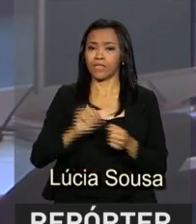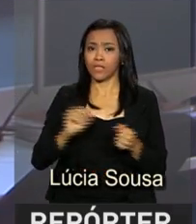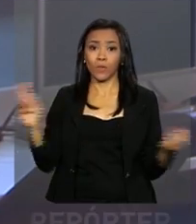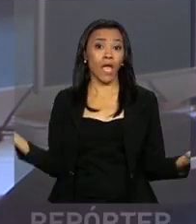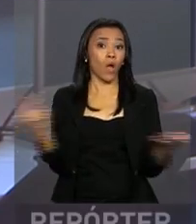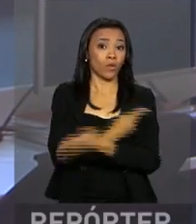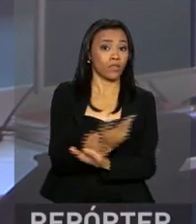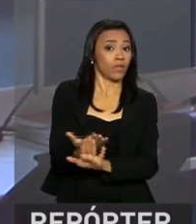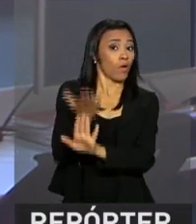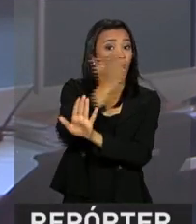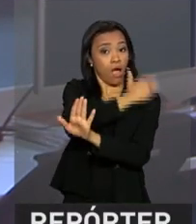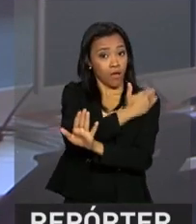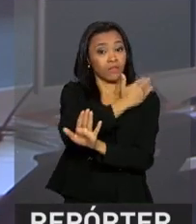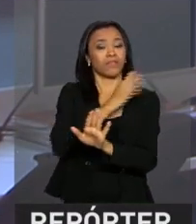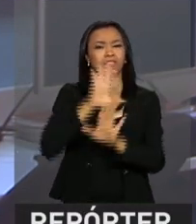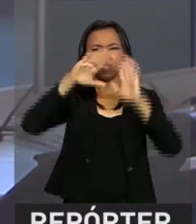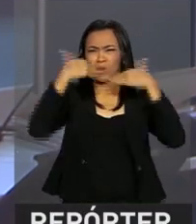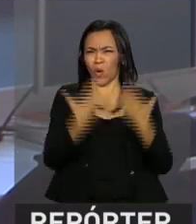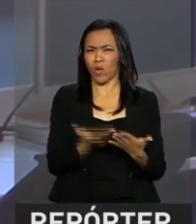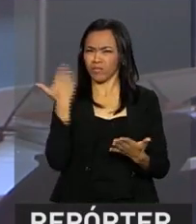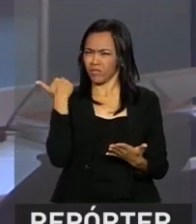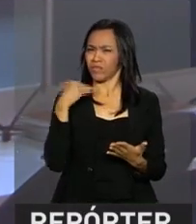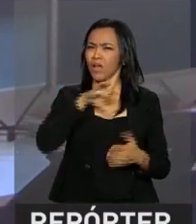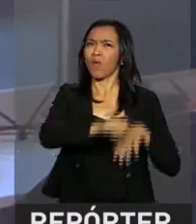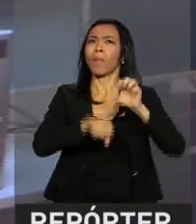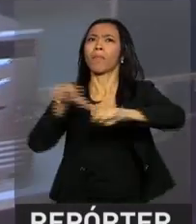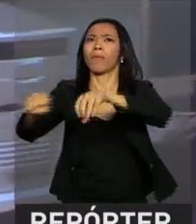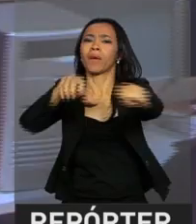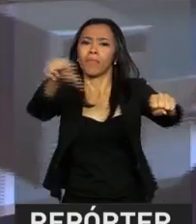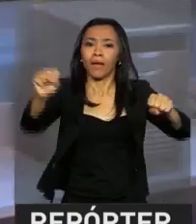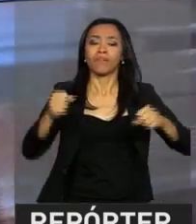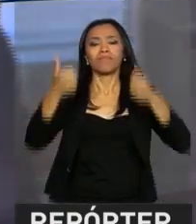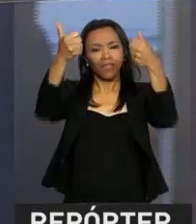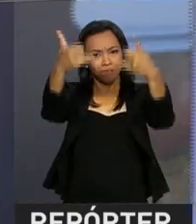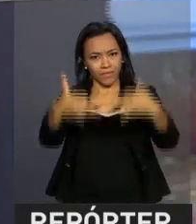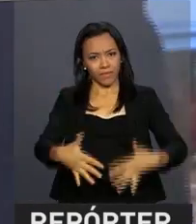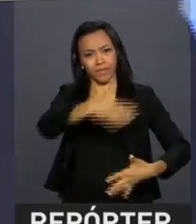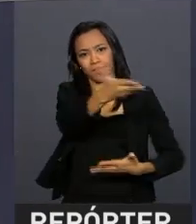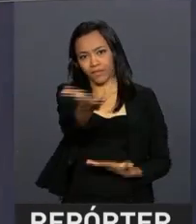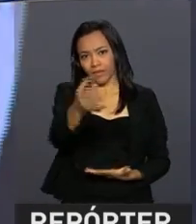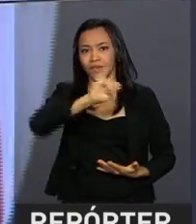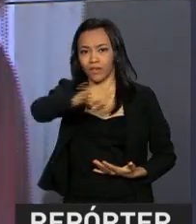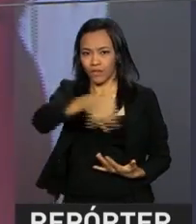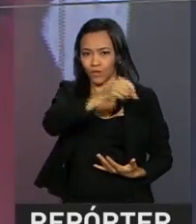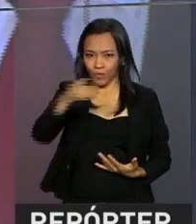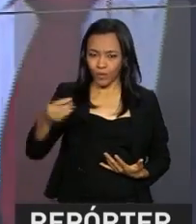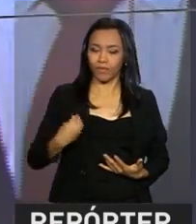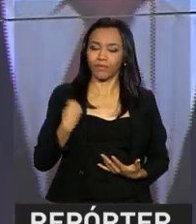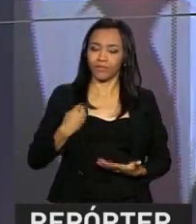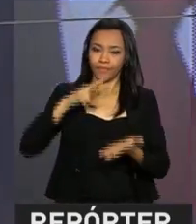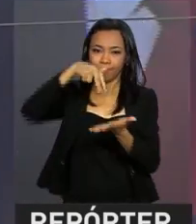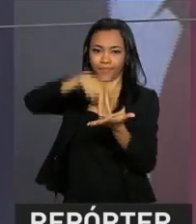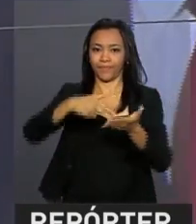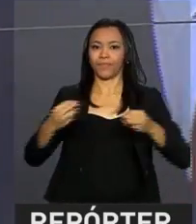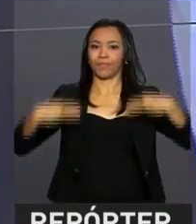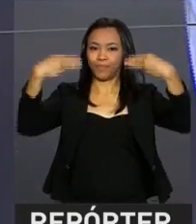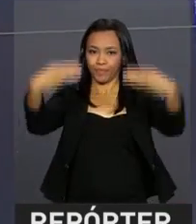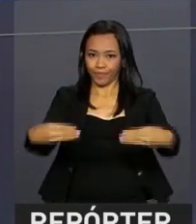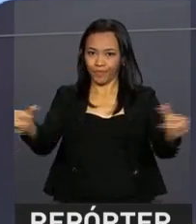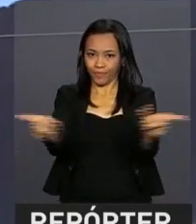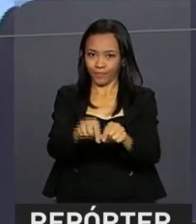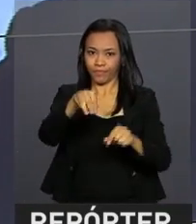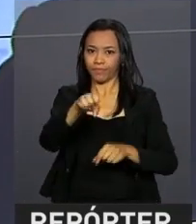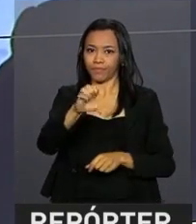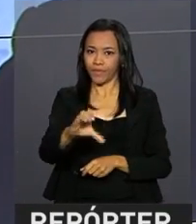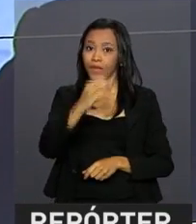devido à ocupação de escolas. Quem tem os detalhes ao vivo para a gente é o repórter João Pedro Neto, que está no Ministério da Educação. Oi, João